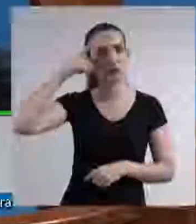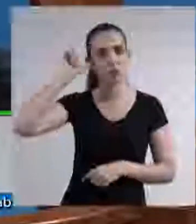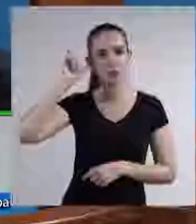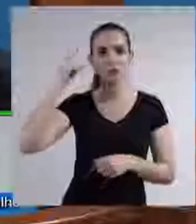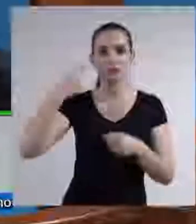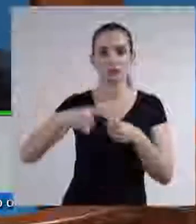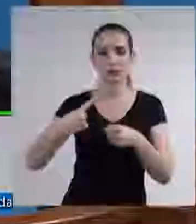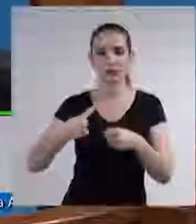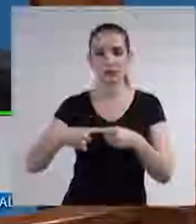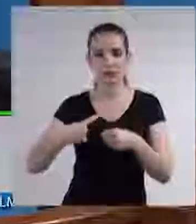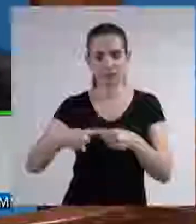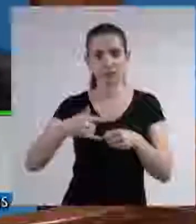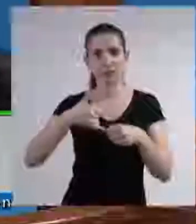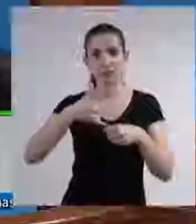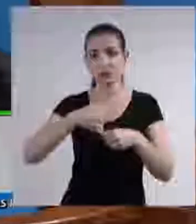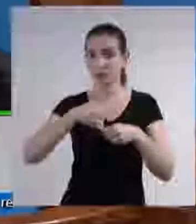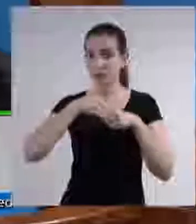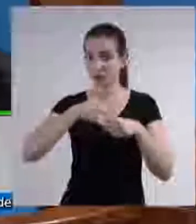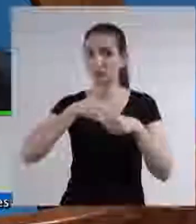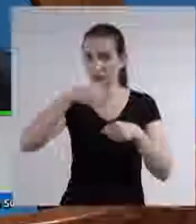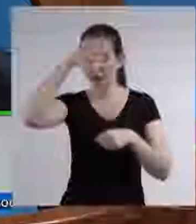de Carapó,